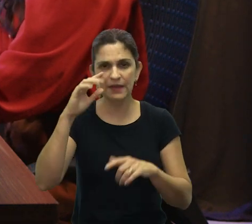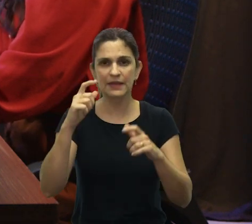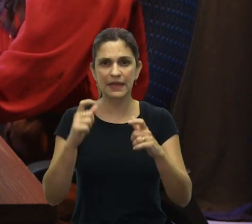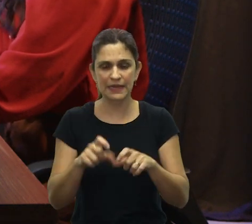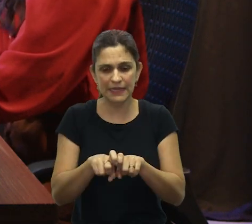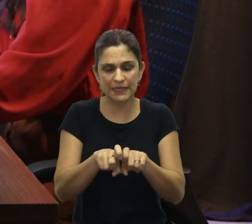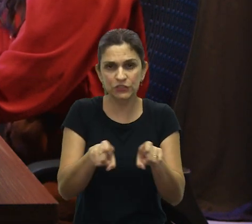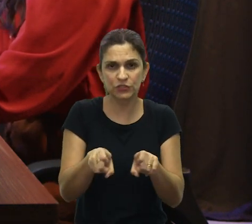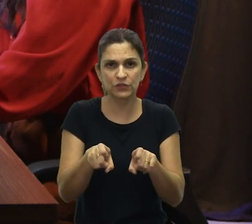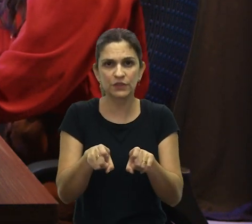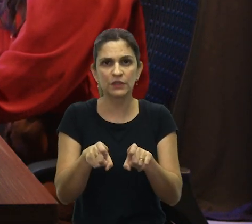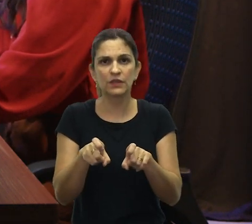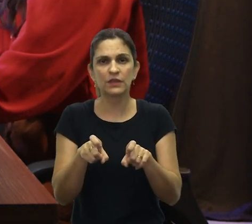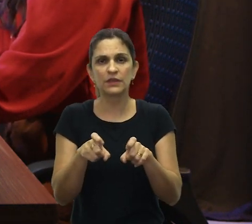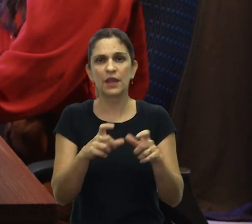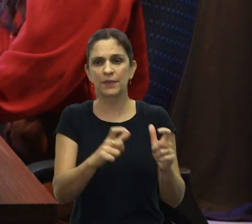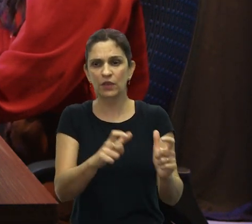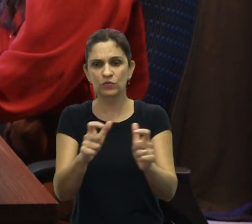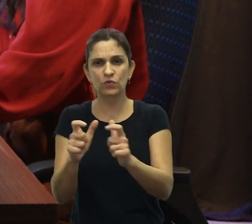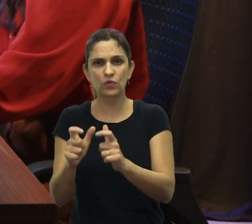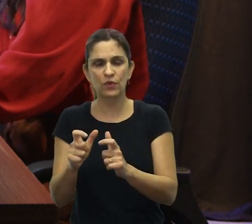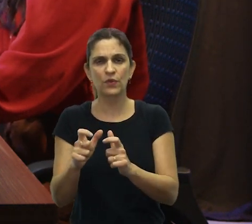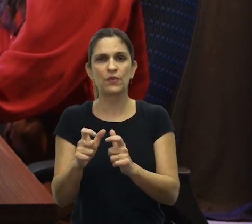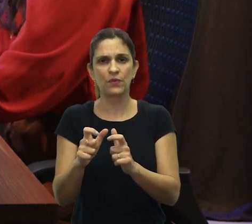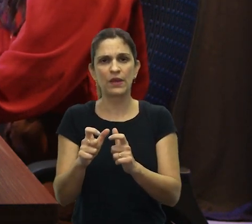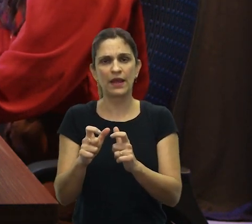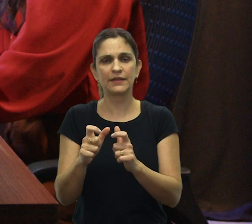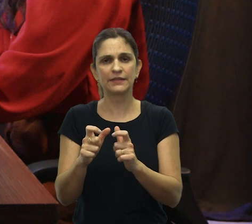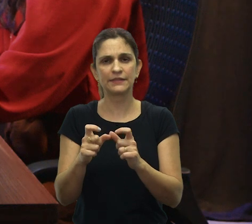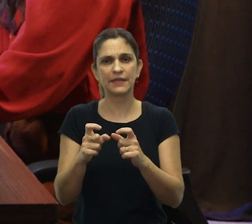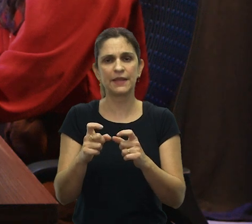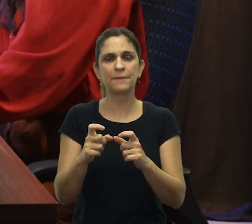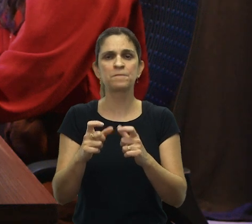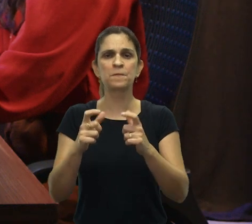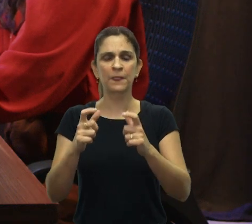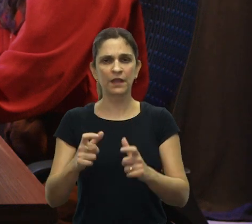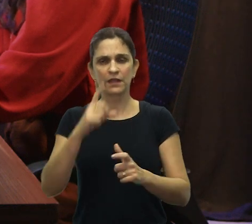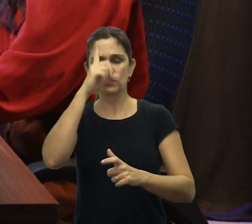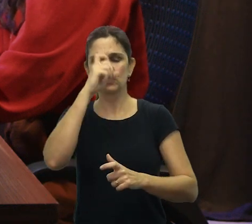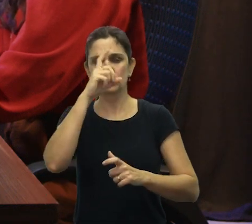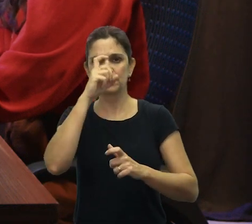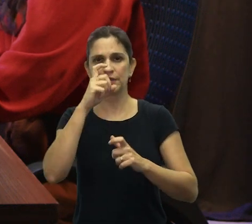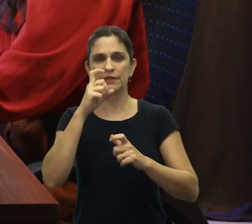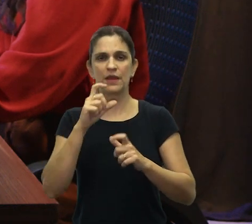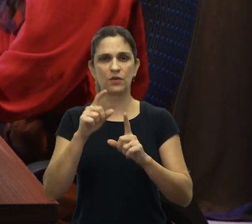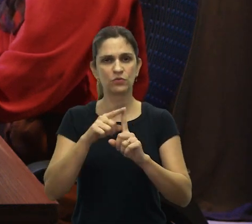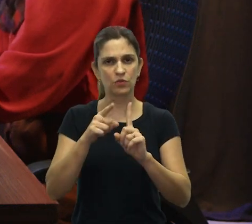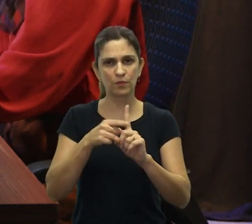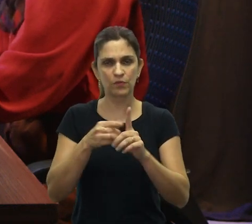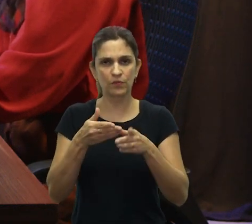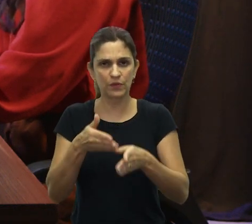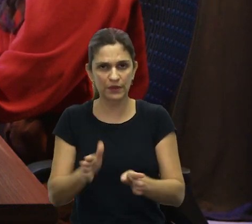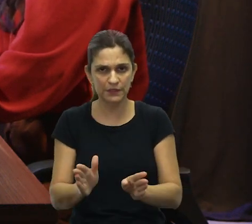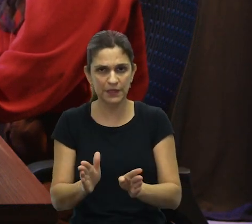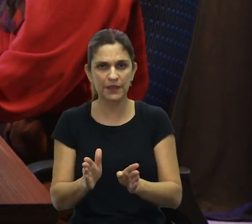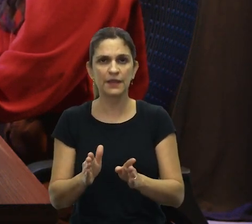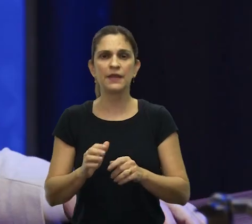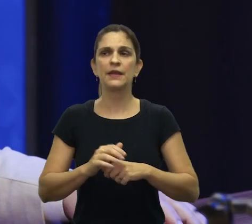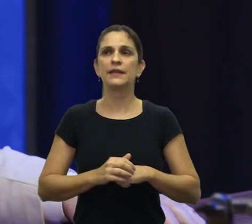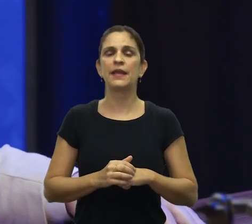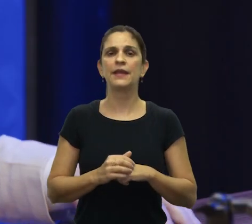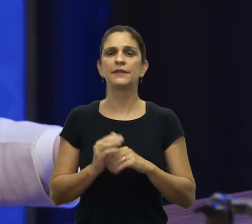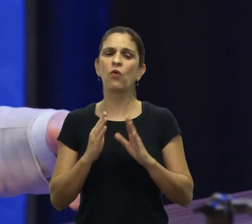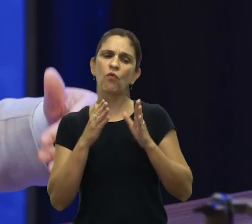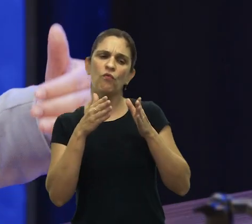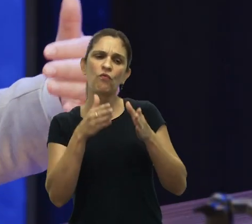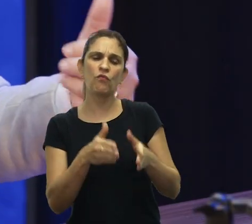porque todas as maternidades aqui em Campo Grande e no país tem a parte da obstetrícia e a outra parte da ginecologia,